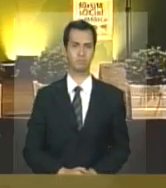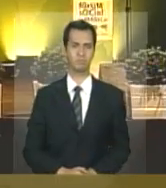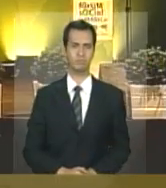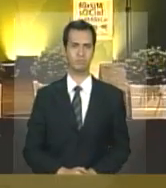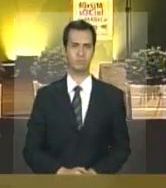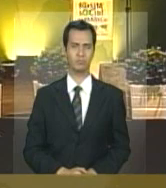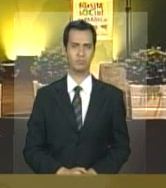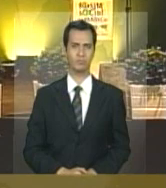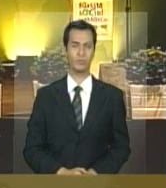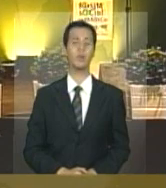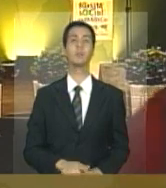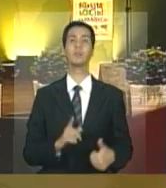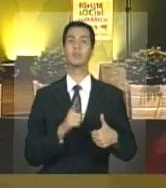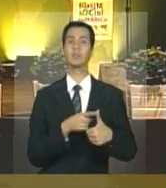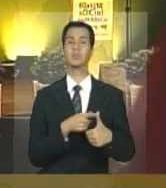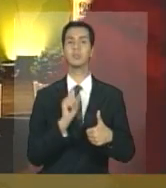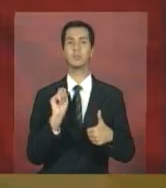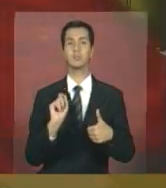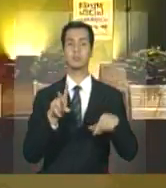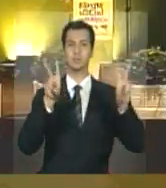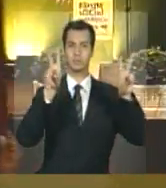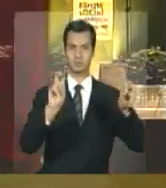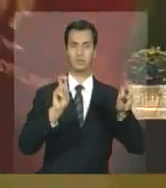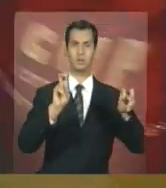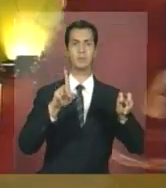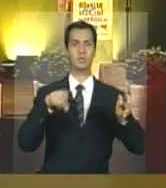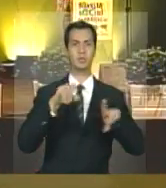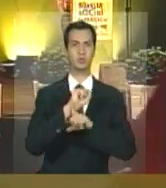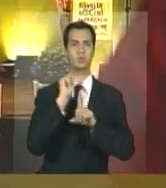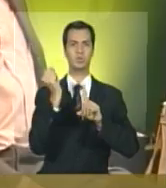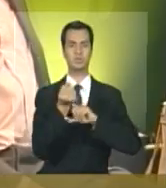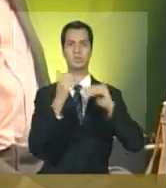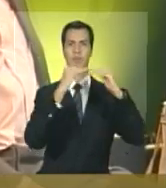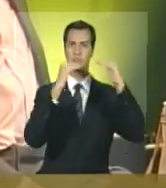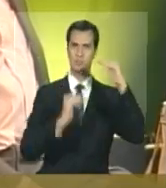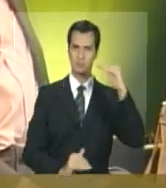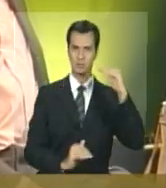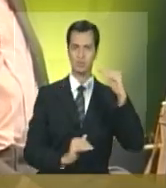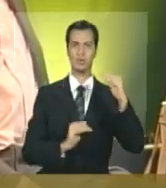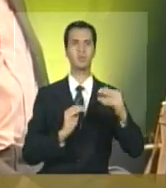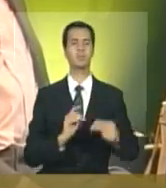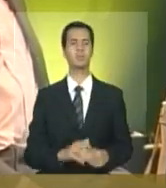O tema das desigualdades, e aí são desigualdades sociais,